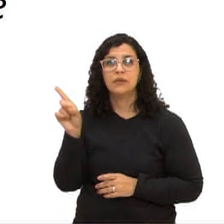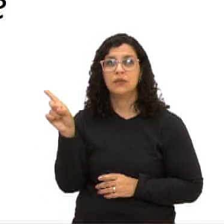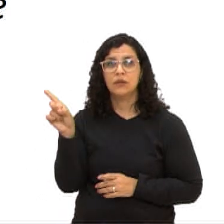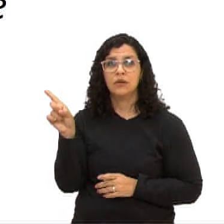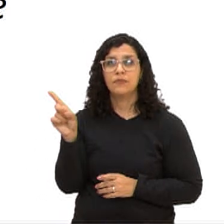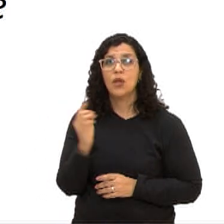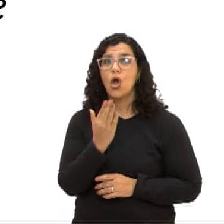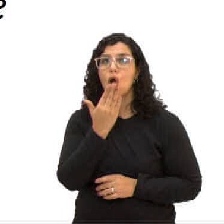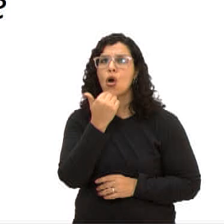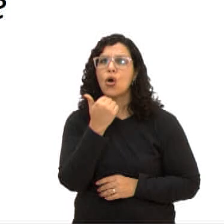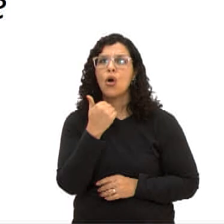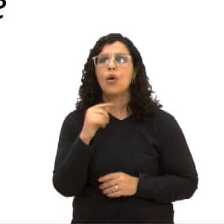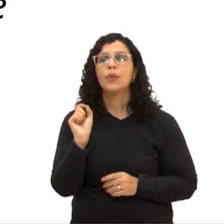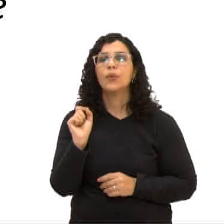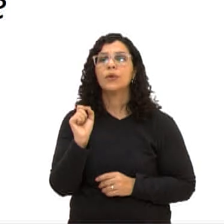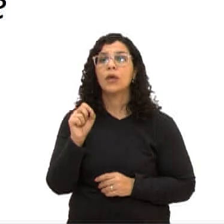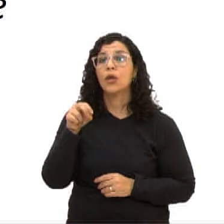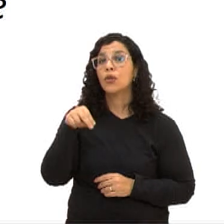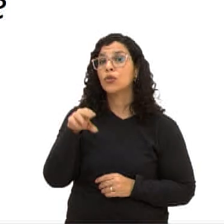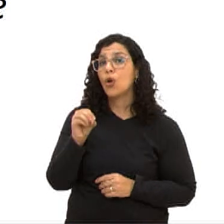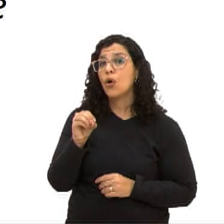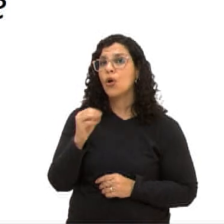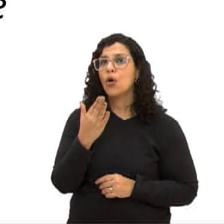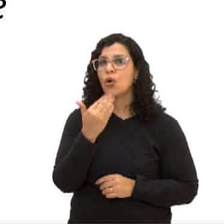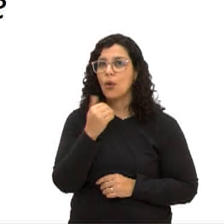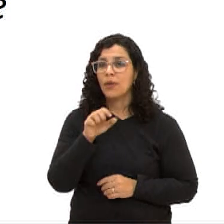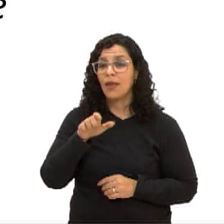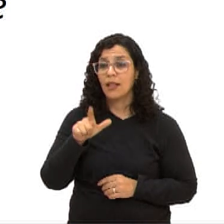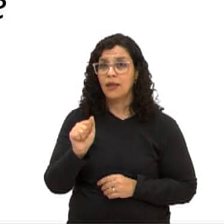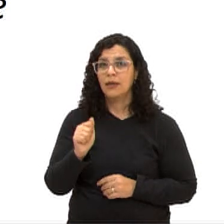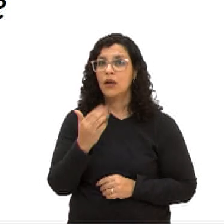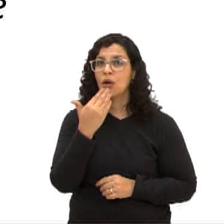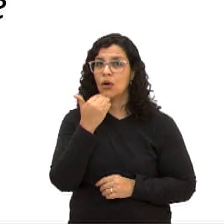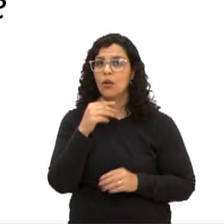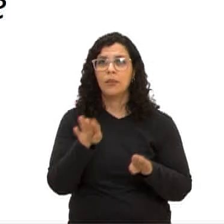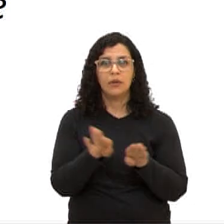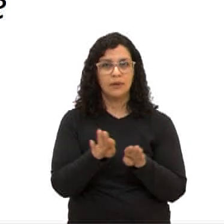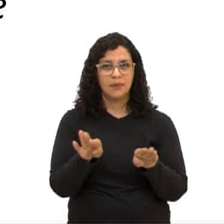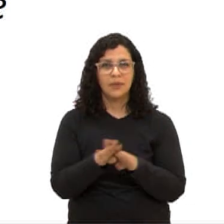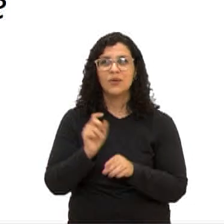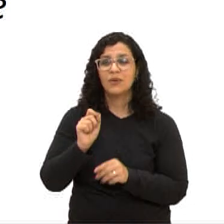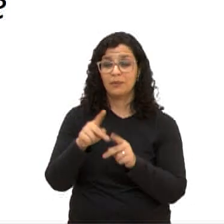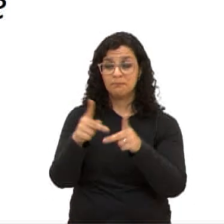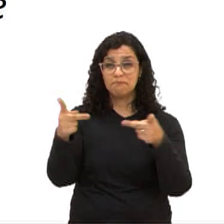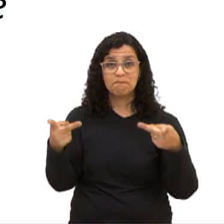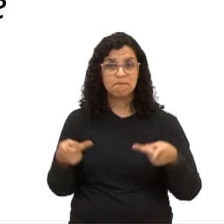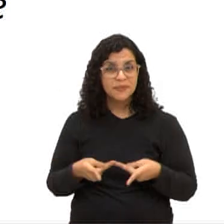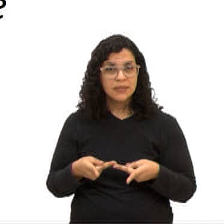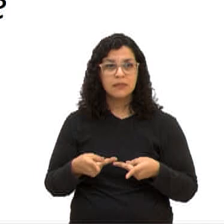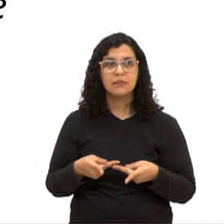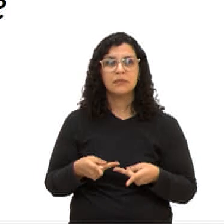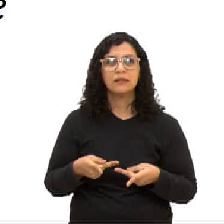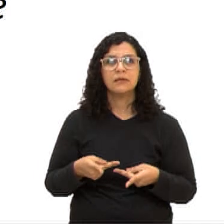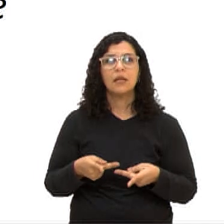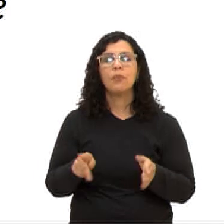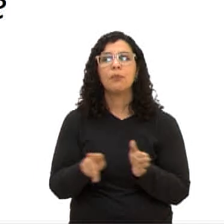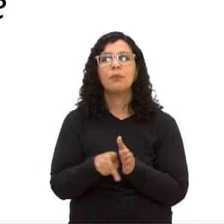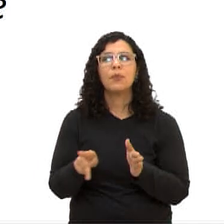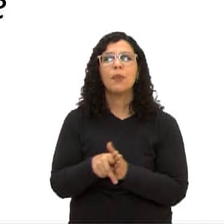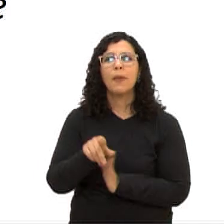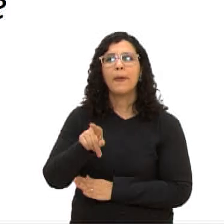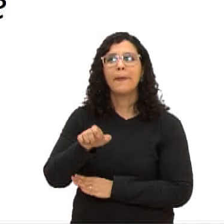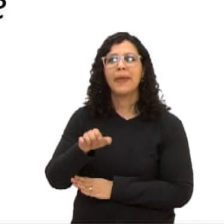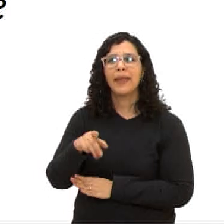verbo comer, então Lucy, ella. Então, Lucy não come pizza de pepperoni. Lucy